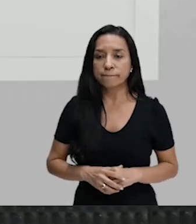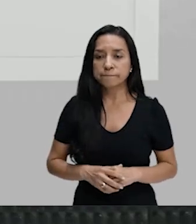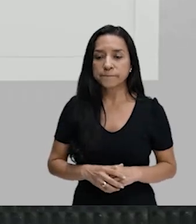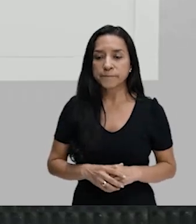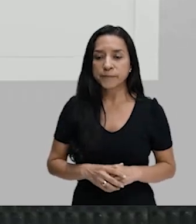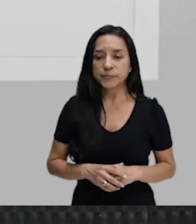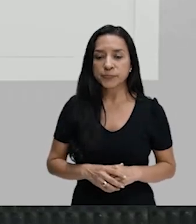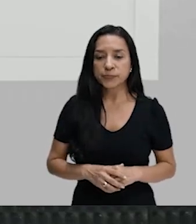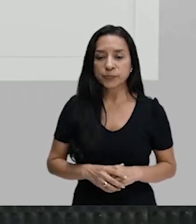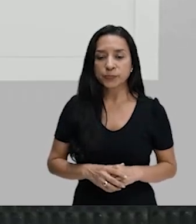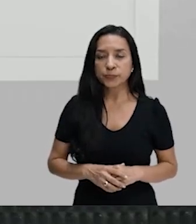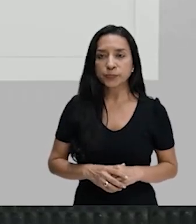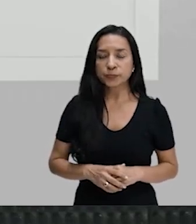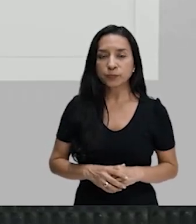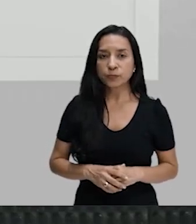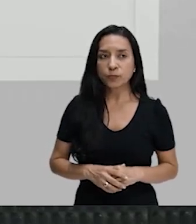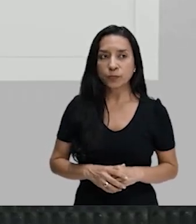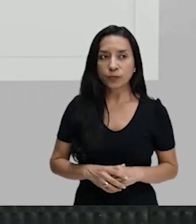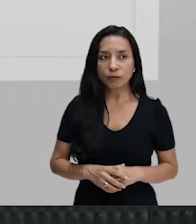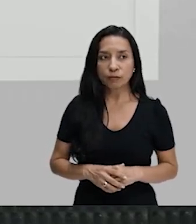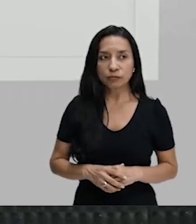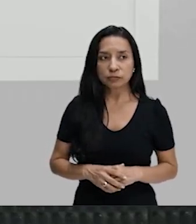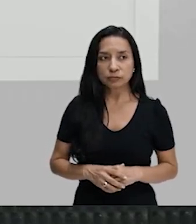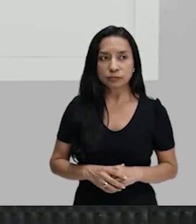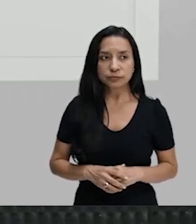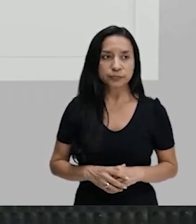uma transformação